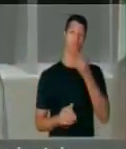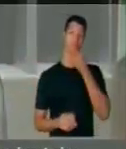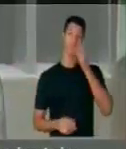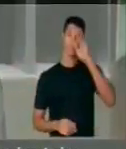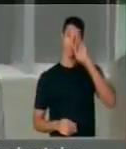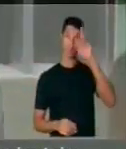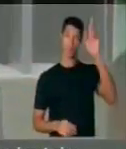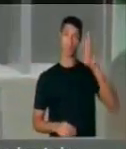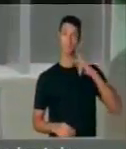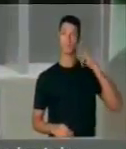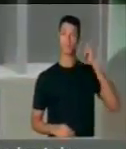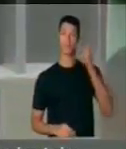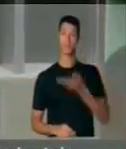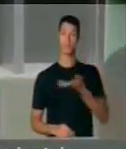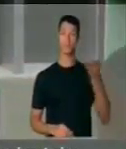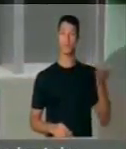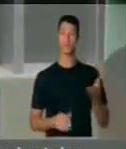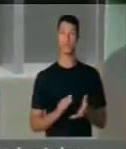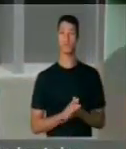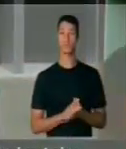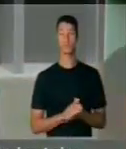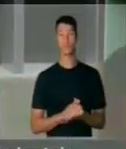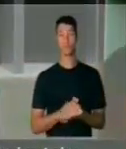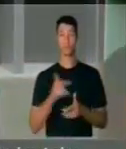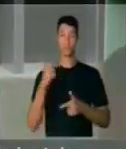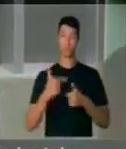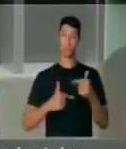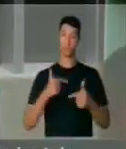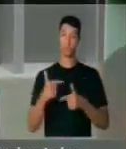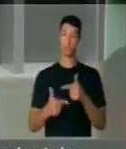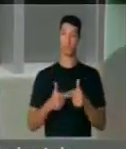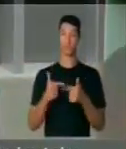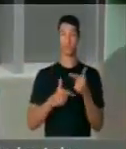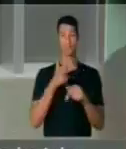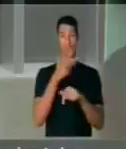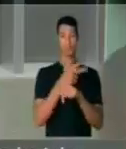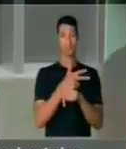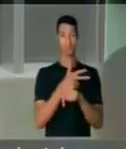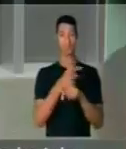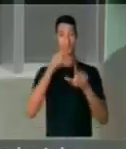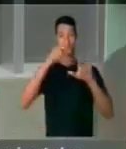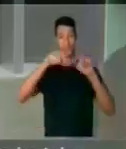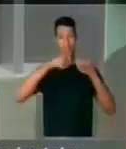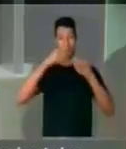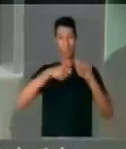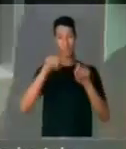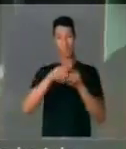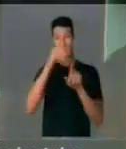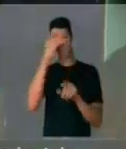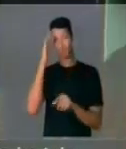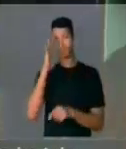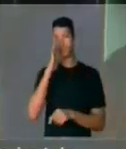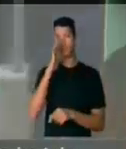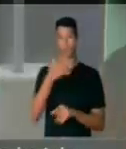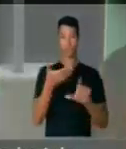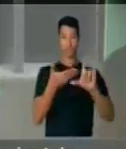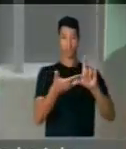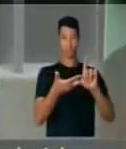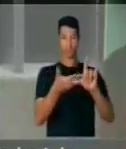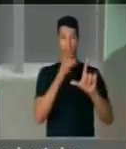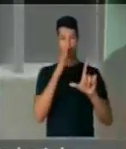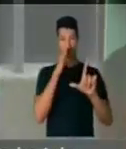Senhoras e senhores parlamentares, caros servidores, jornalistas, pessoas que nos assistem.